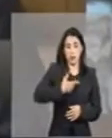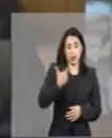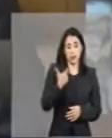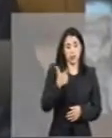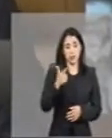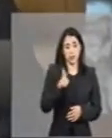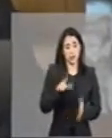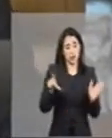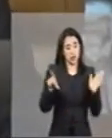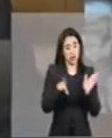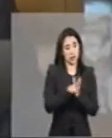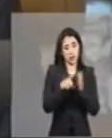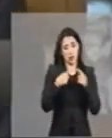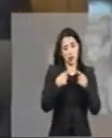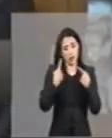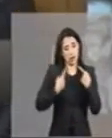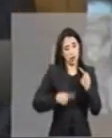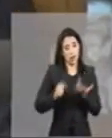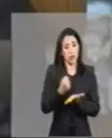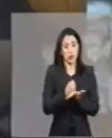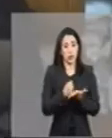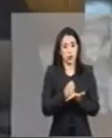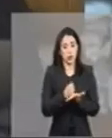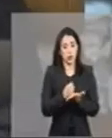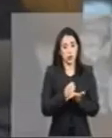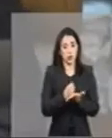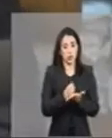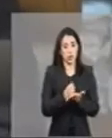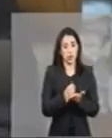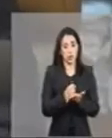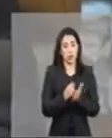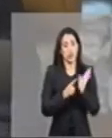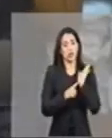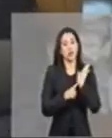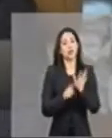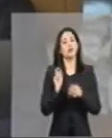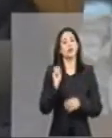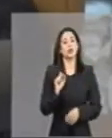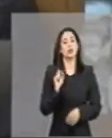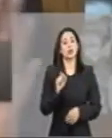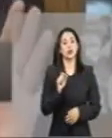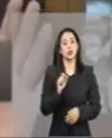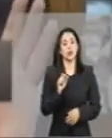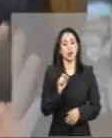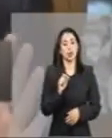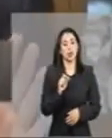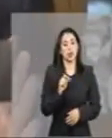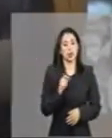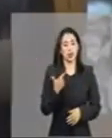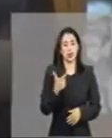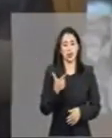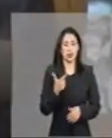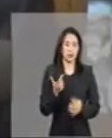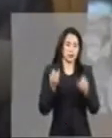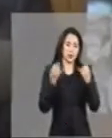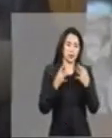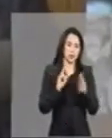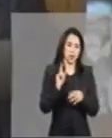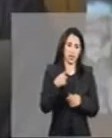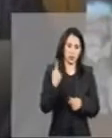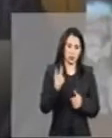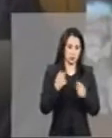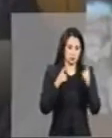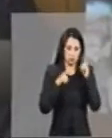cuide de ilicitude originária, quer se trate de ilicitude derivada, não vem ao caso, o fato é que